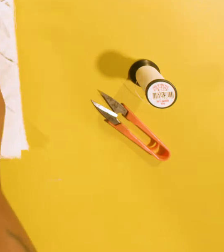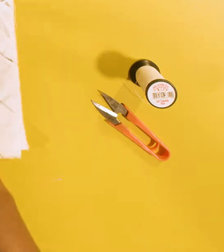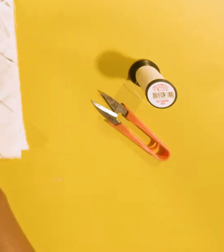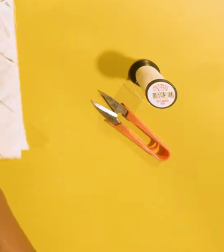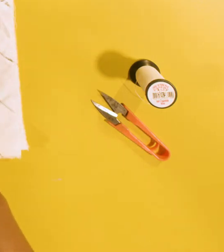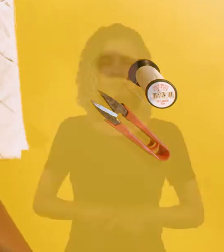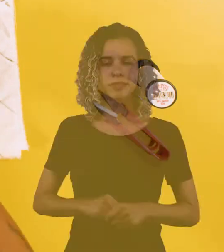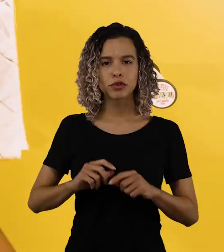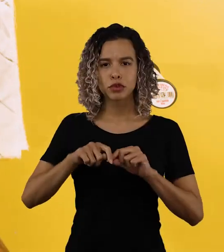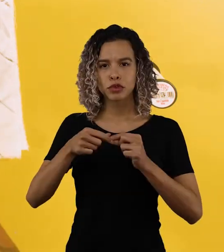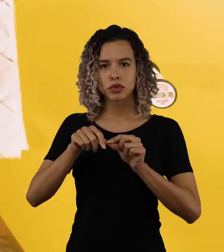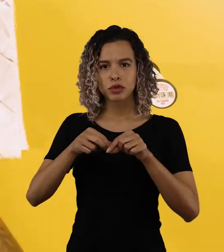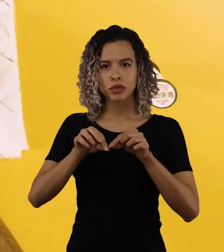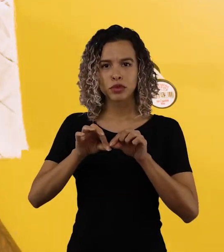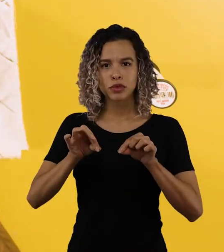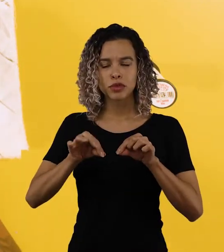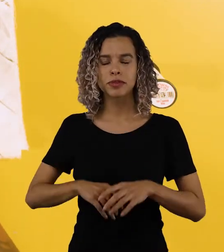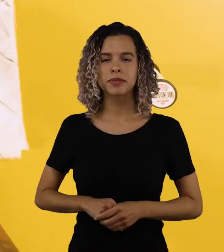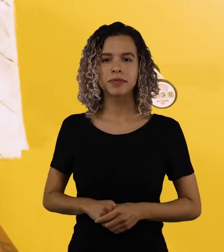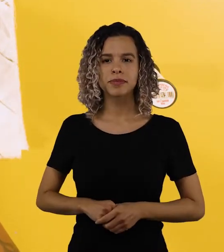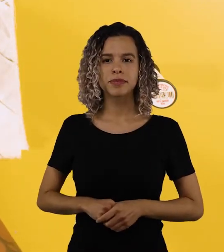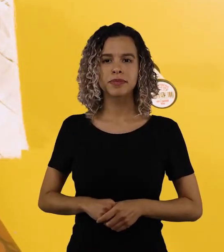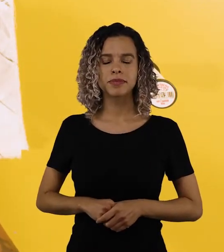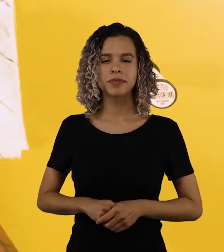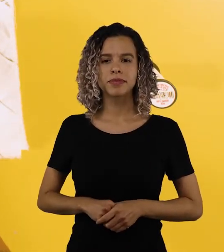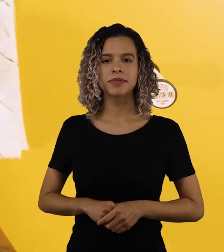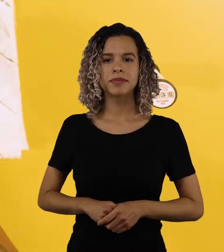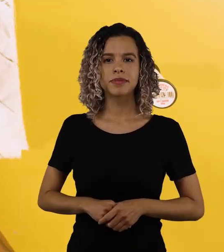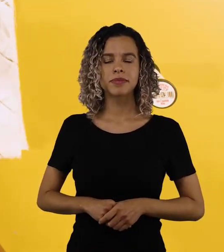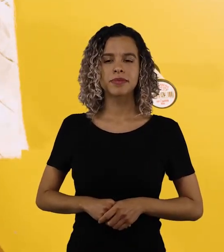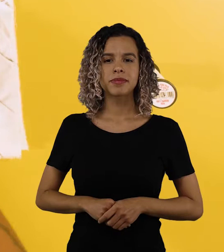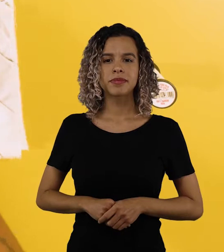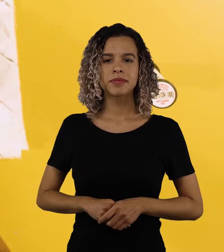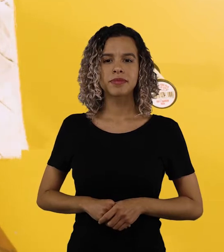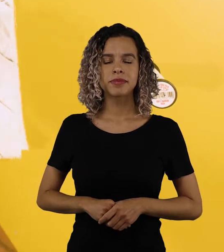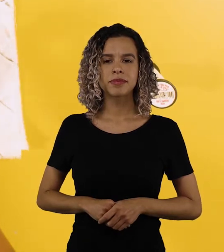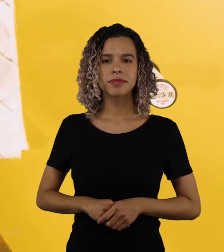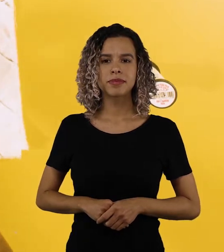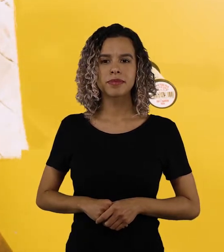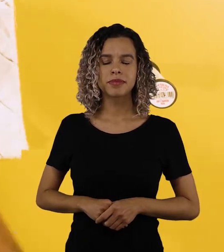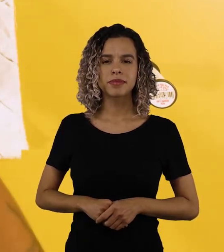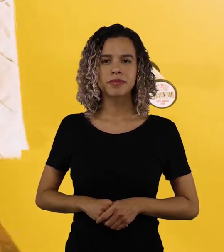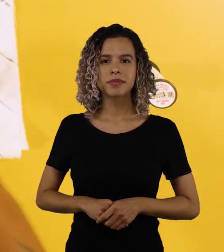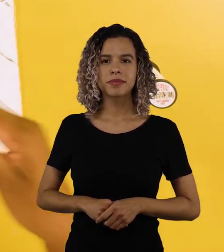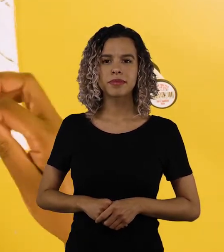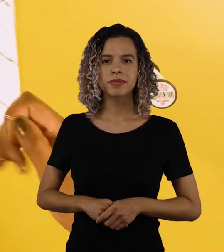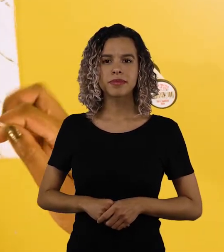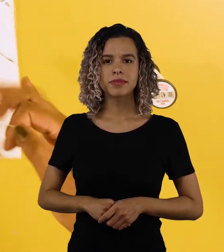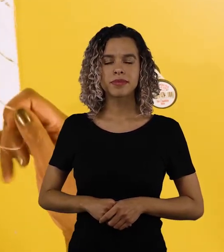Faz um nó na ponta da linha um nó bem